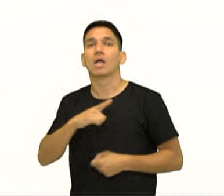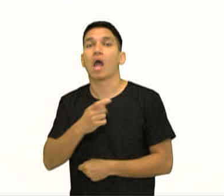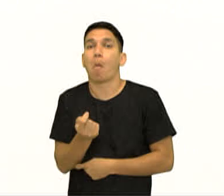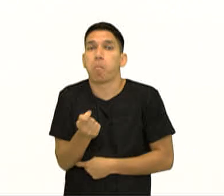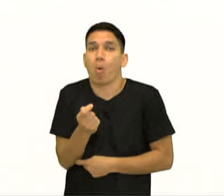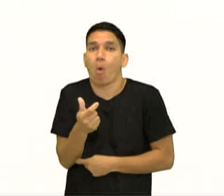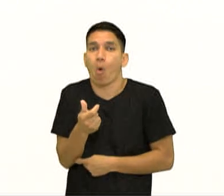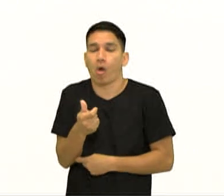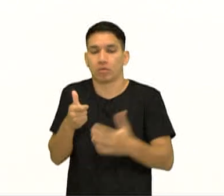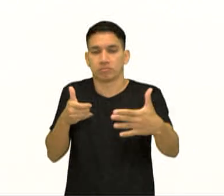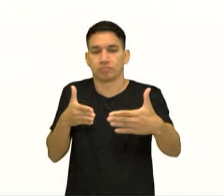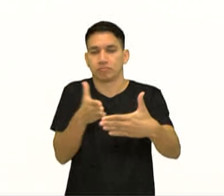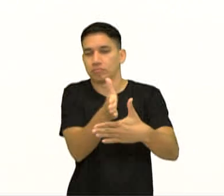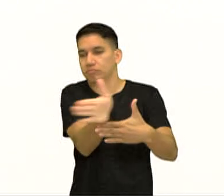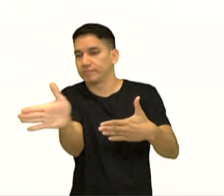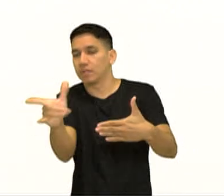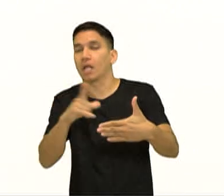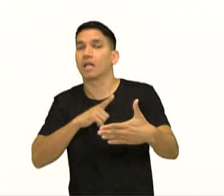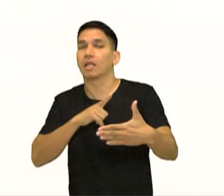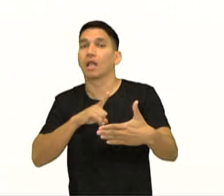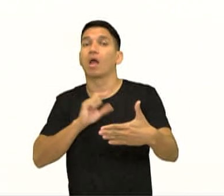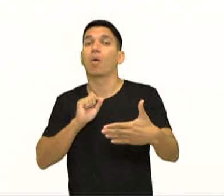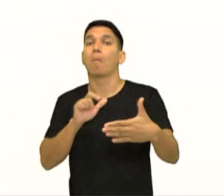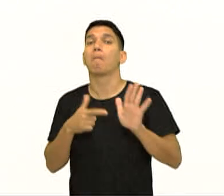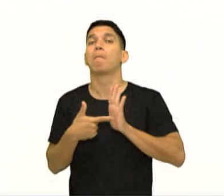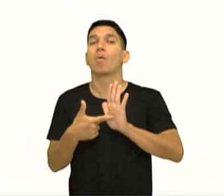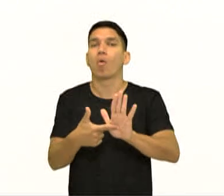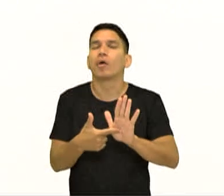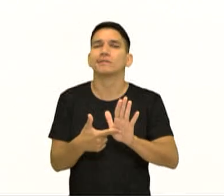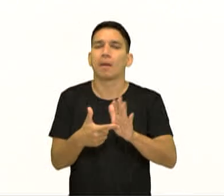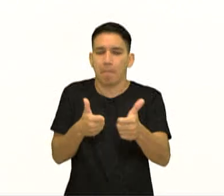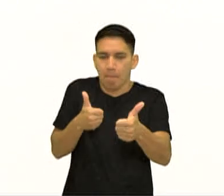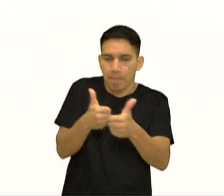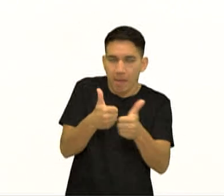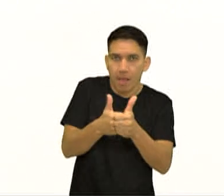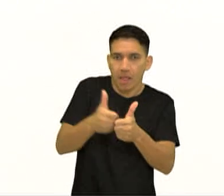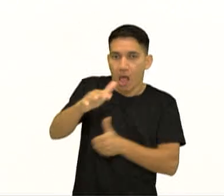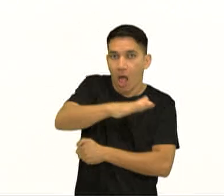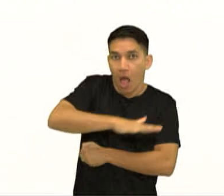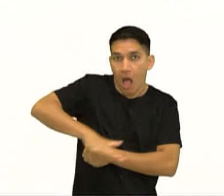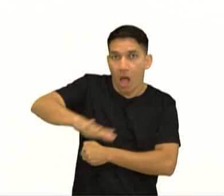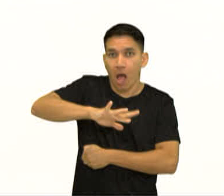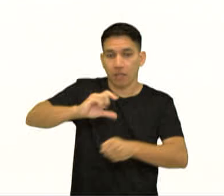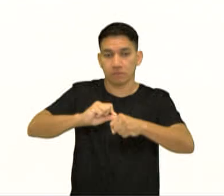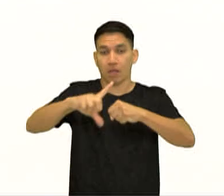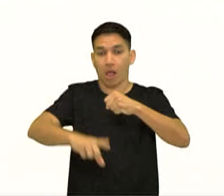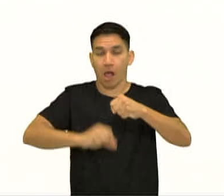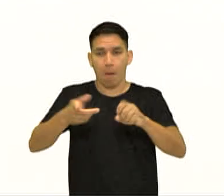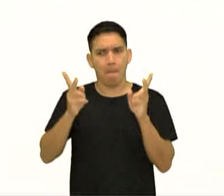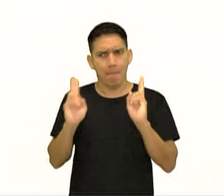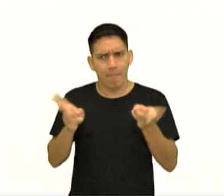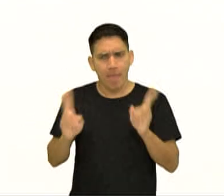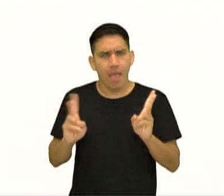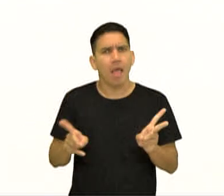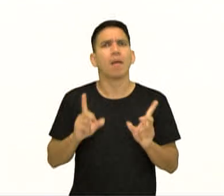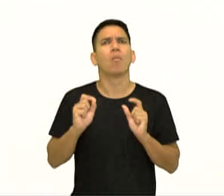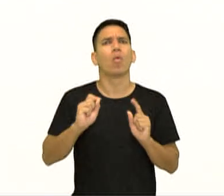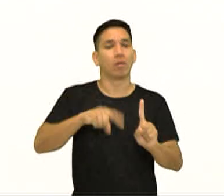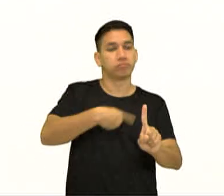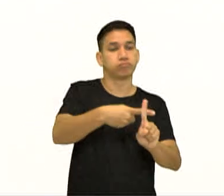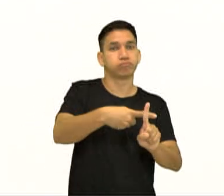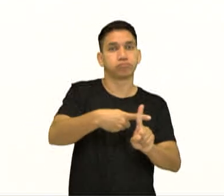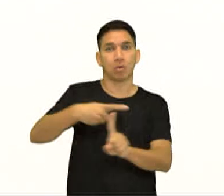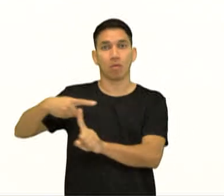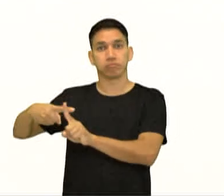na sua trajetória indica que elas se aproximavam de uma região do átomo que tivesse a mesma carga que elas, isto é, carga